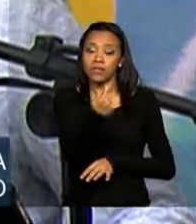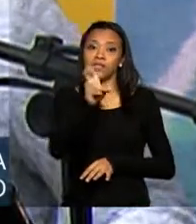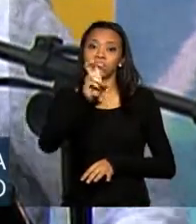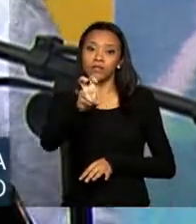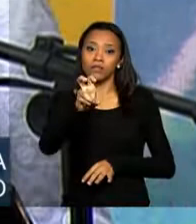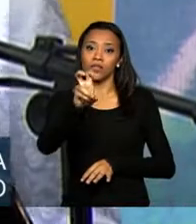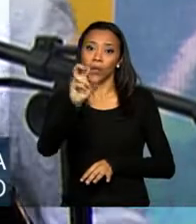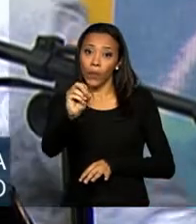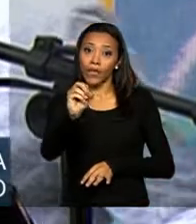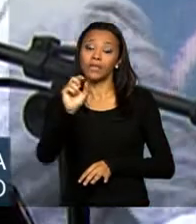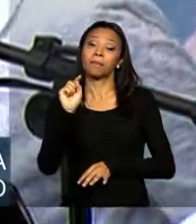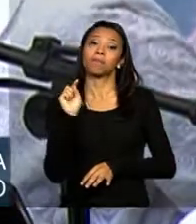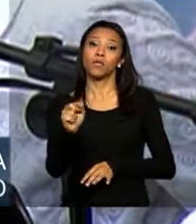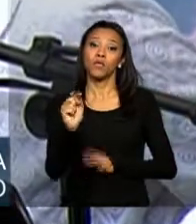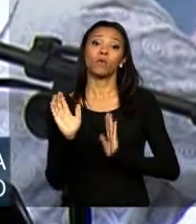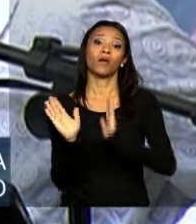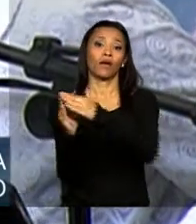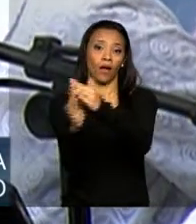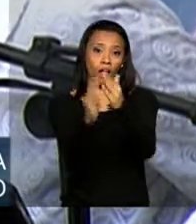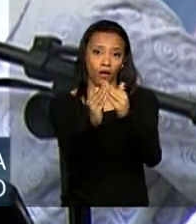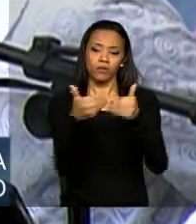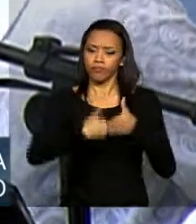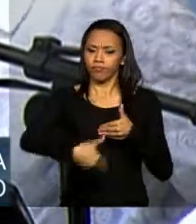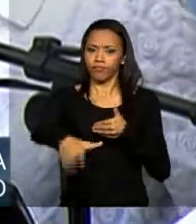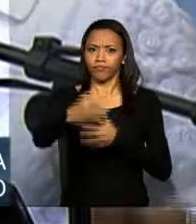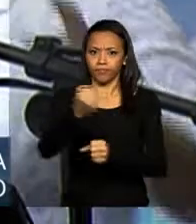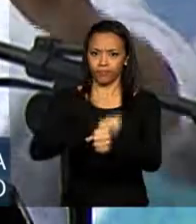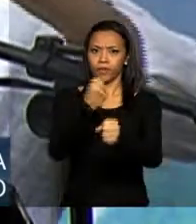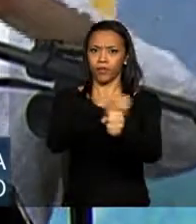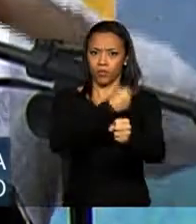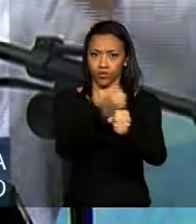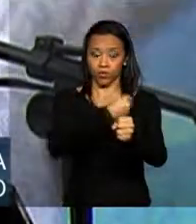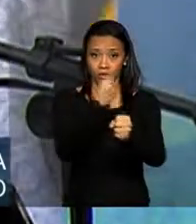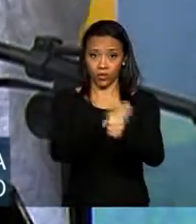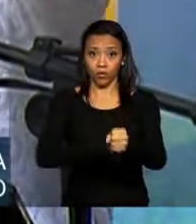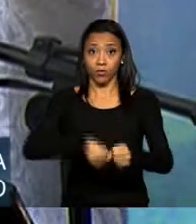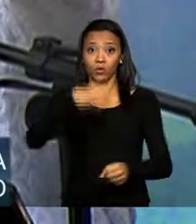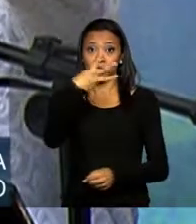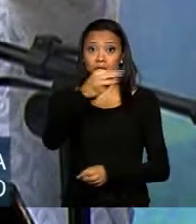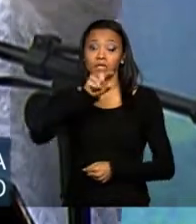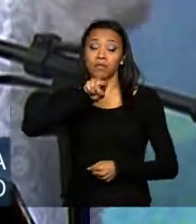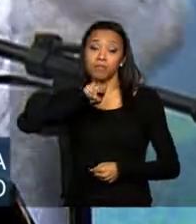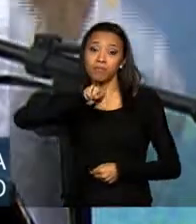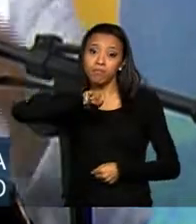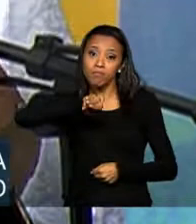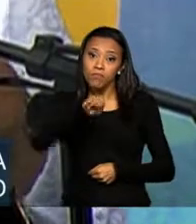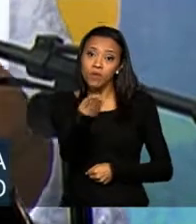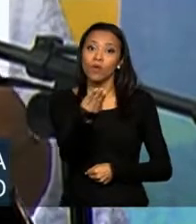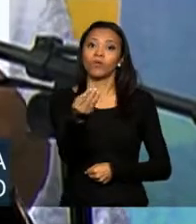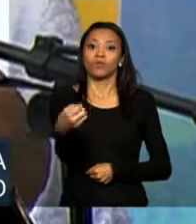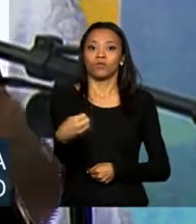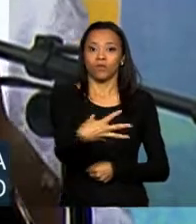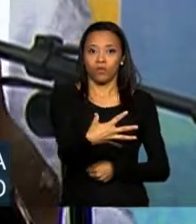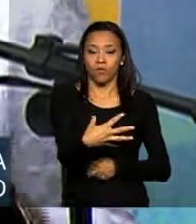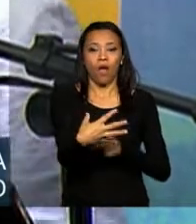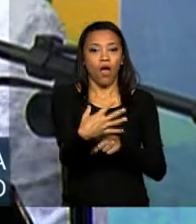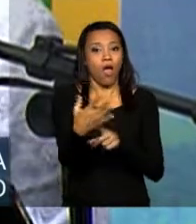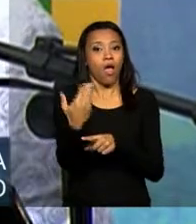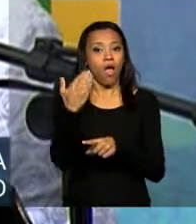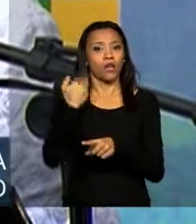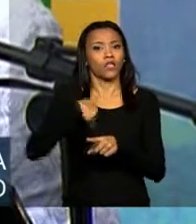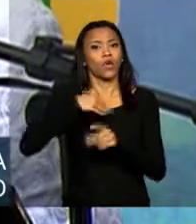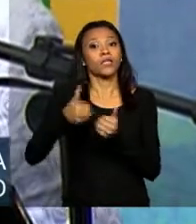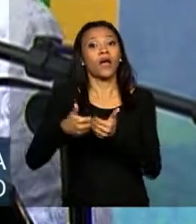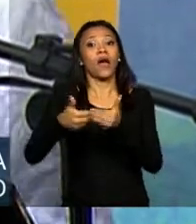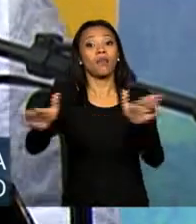650 em moradias em construção os três e milhões novos é que nós abrimos